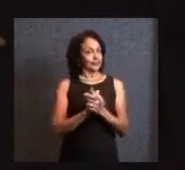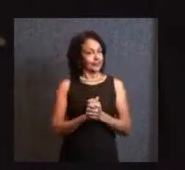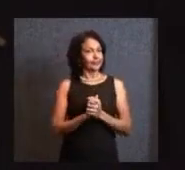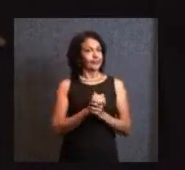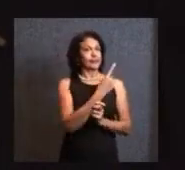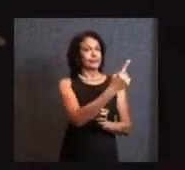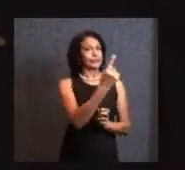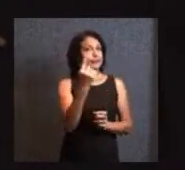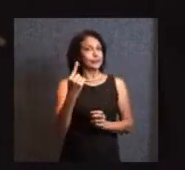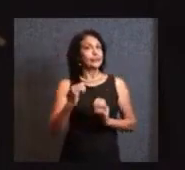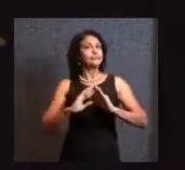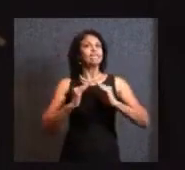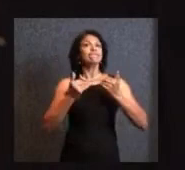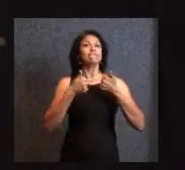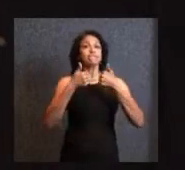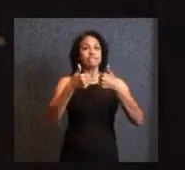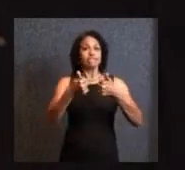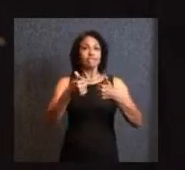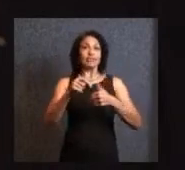tomar as melhores decisões.